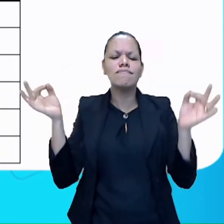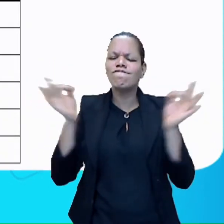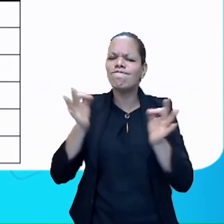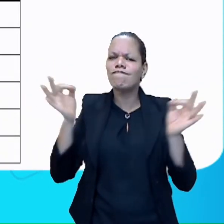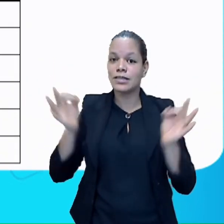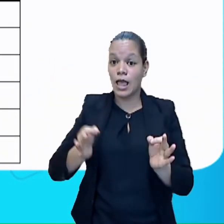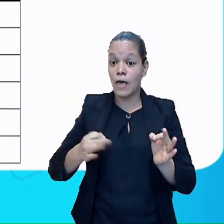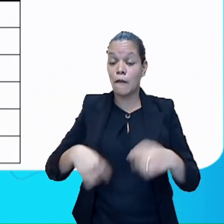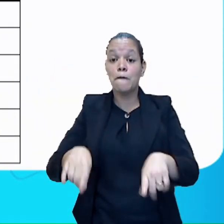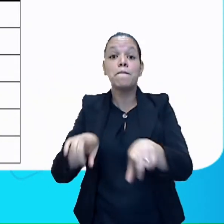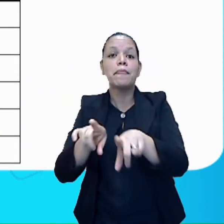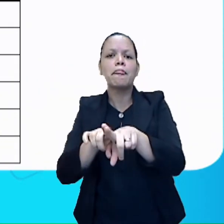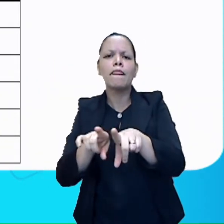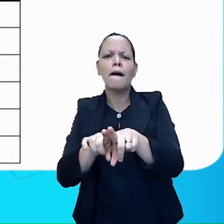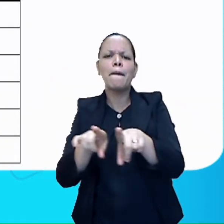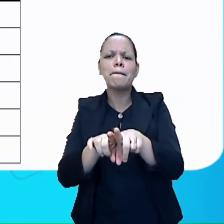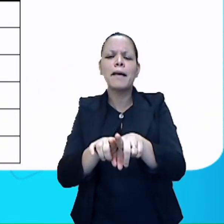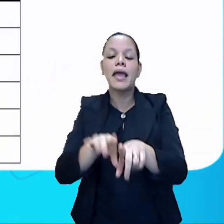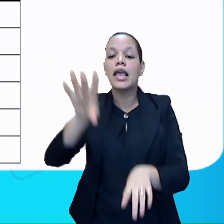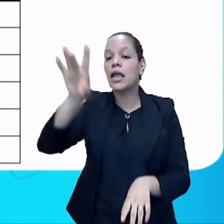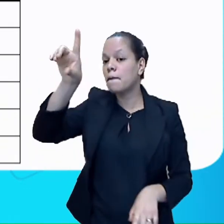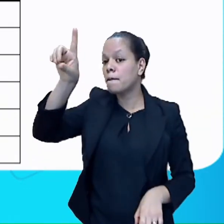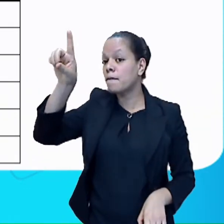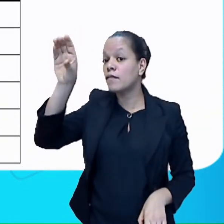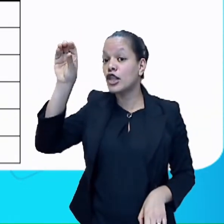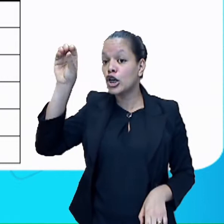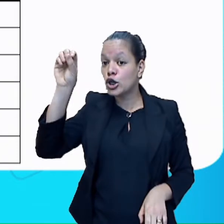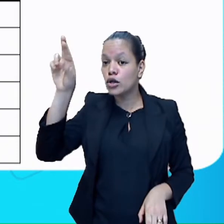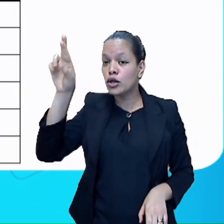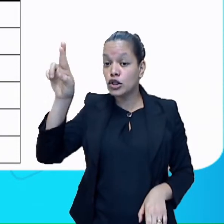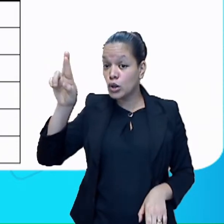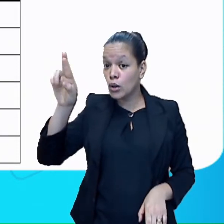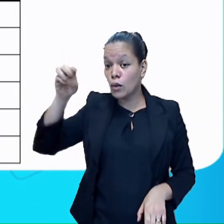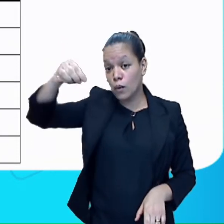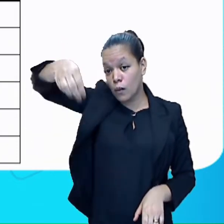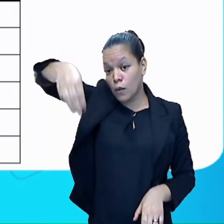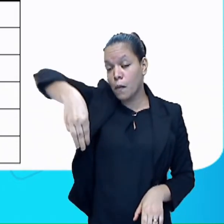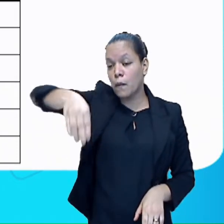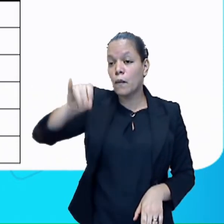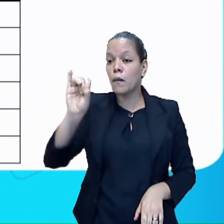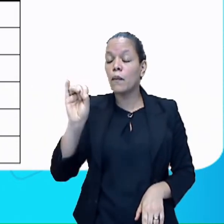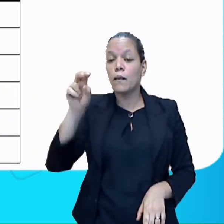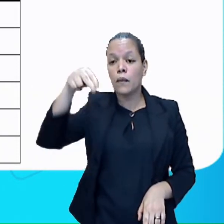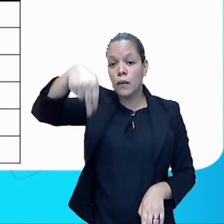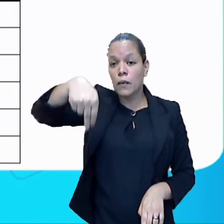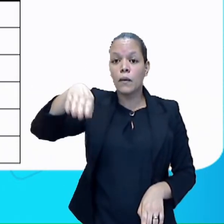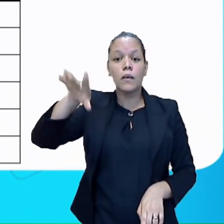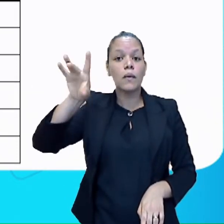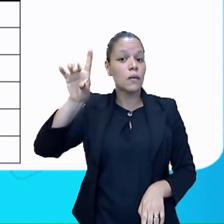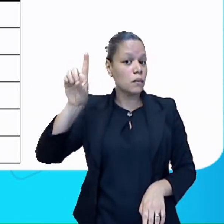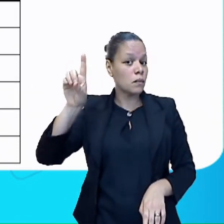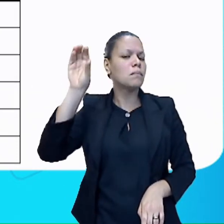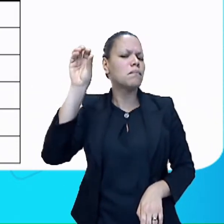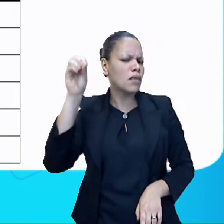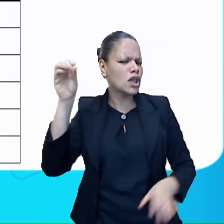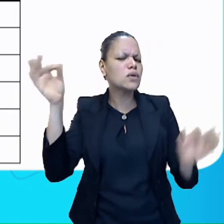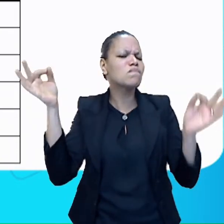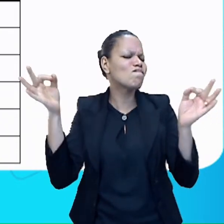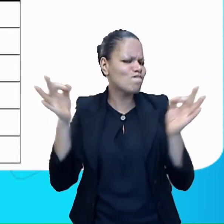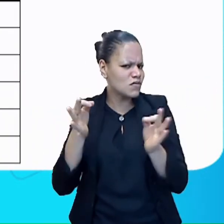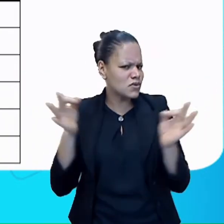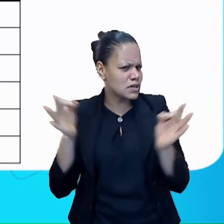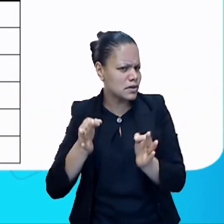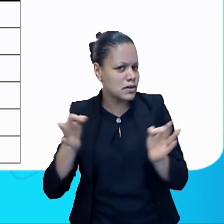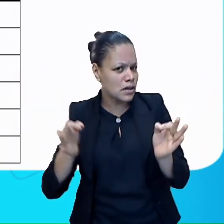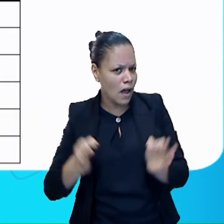correto? Para eu. Dormir. O que ele quis dizer quando ele falou dormir? Ele